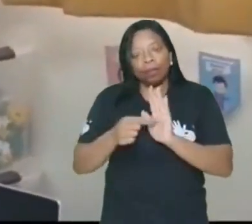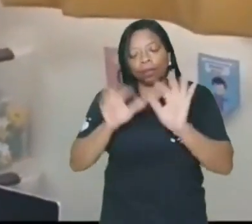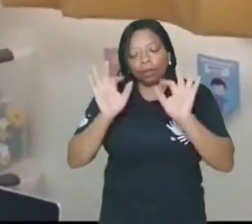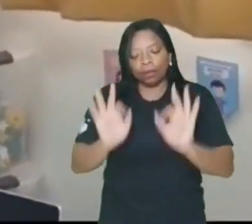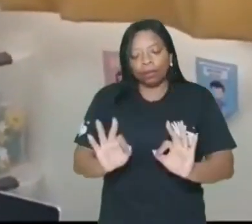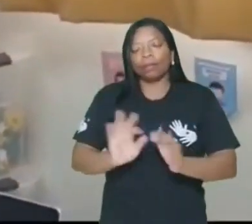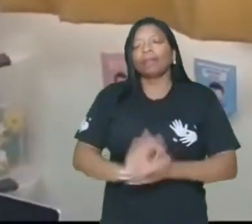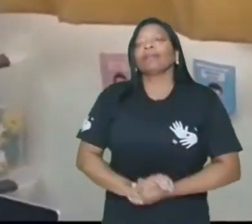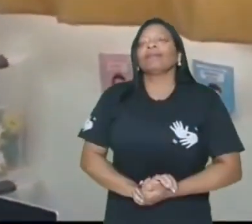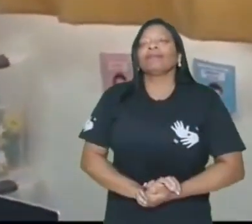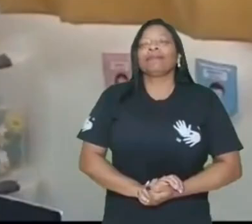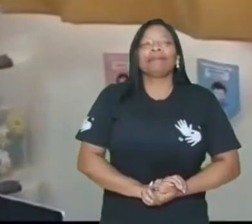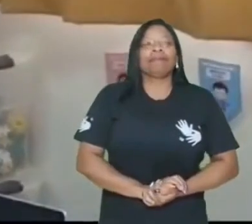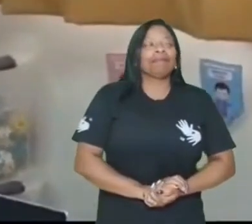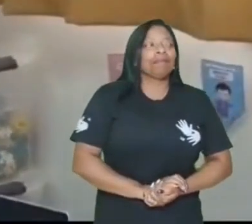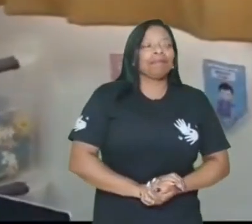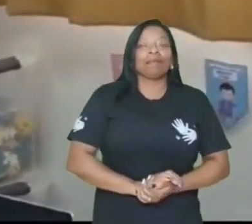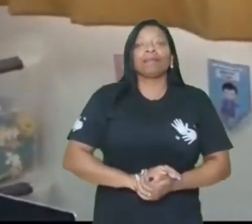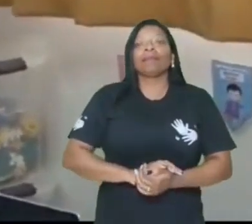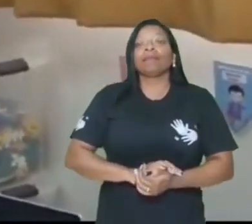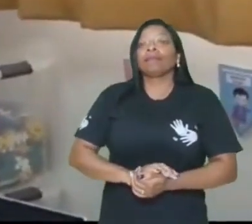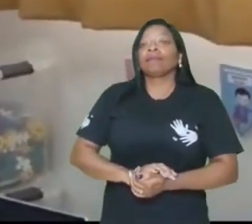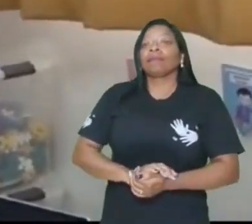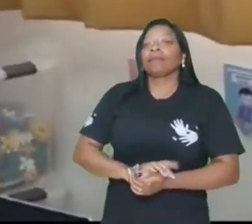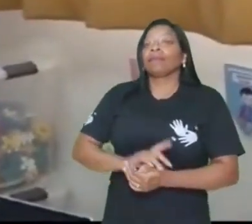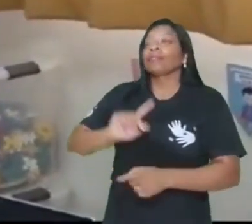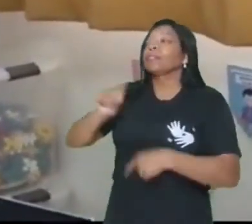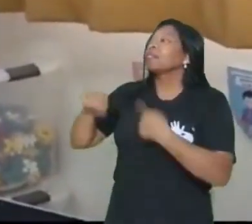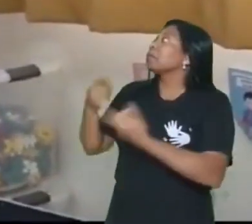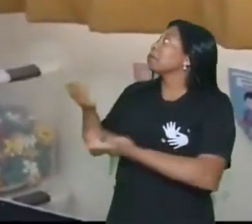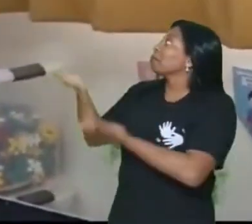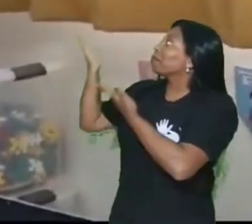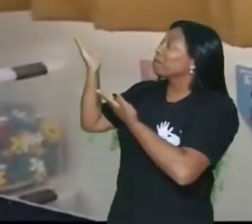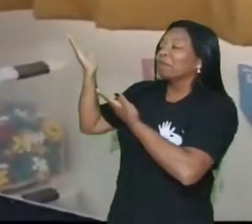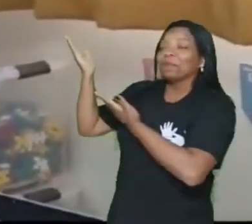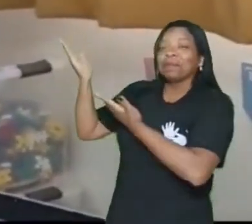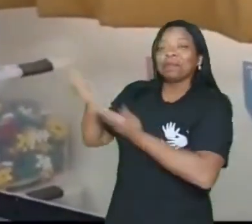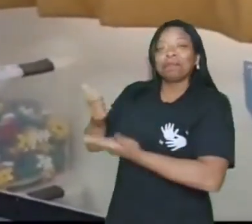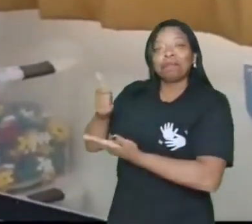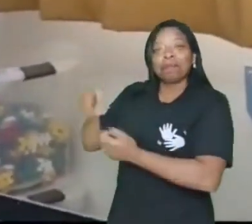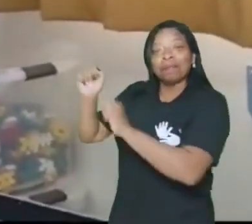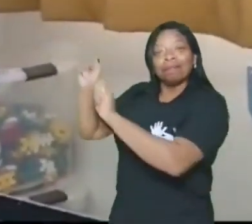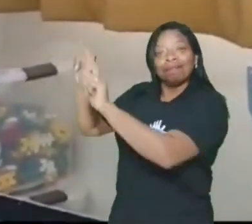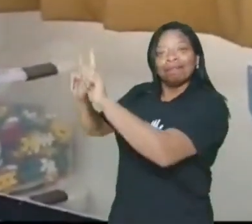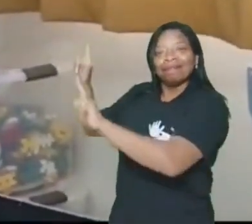internet. Depois é só ligar a televisão